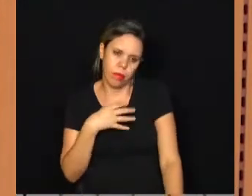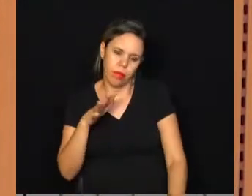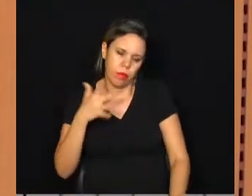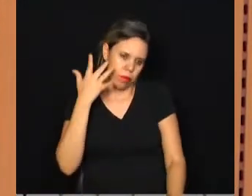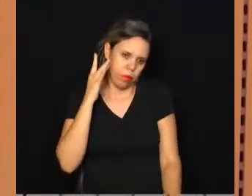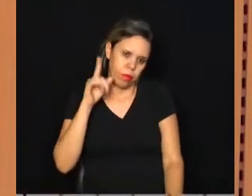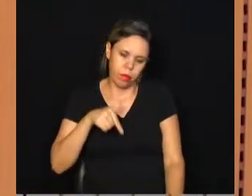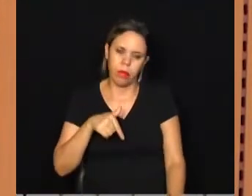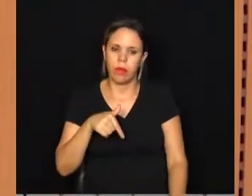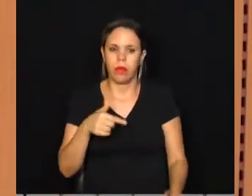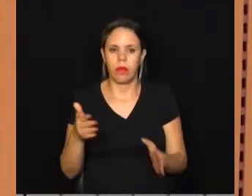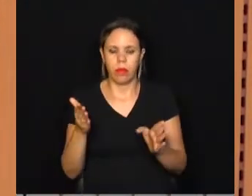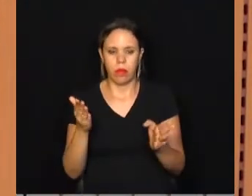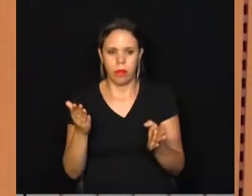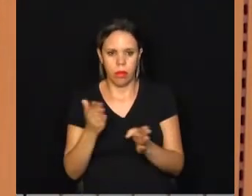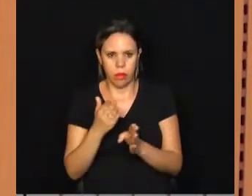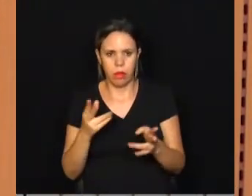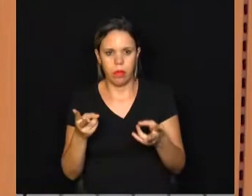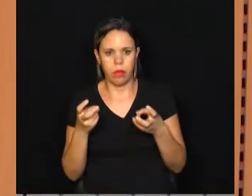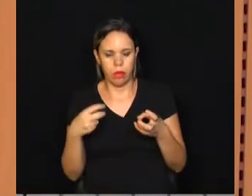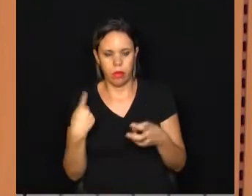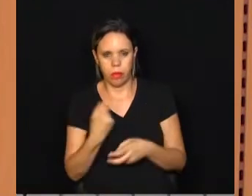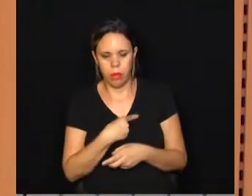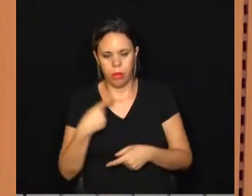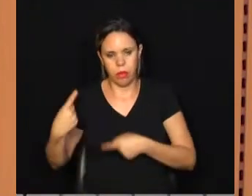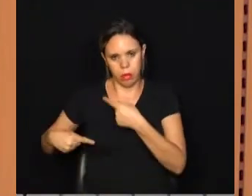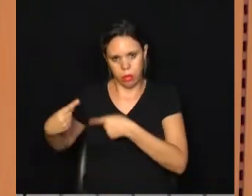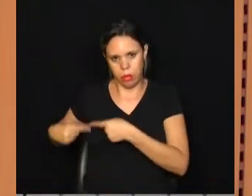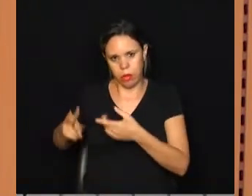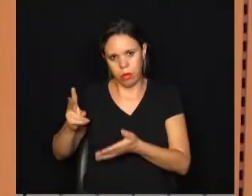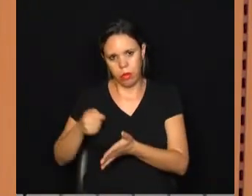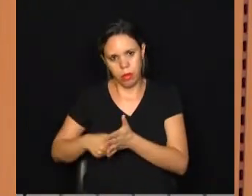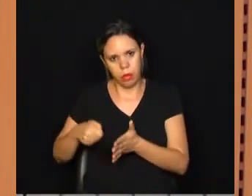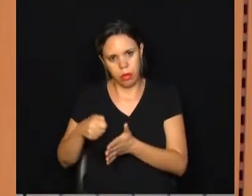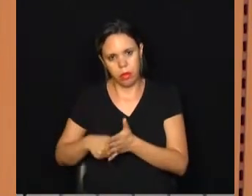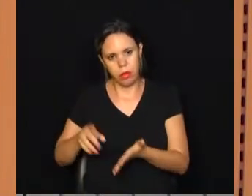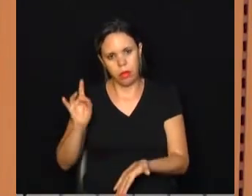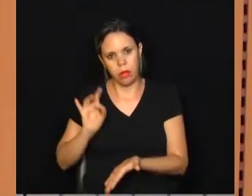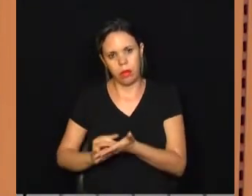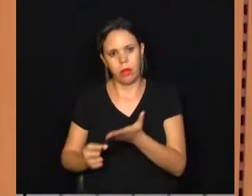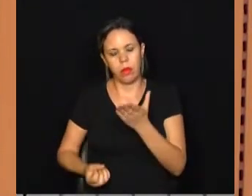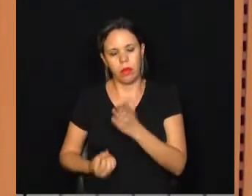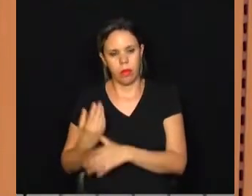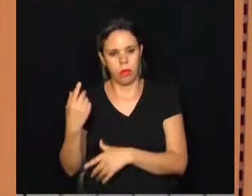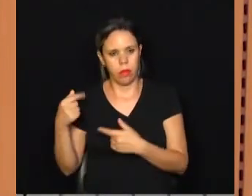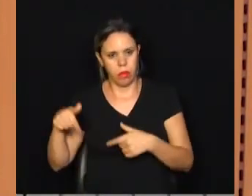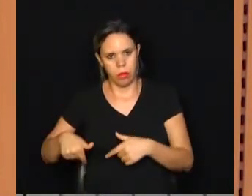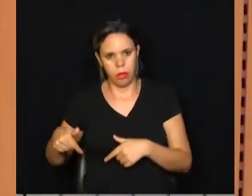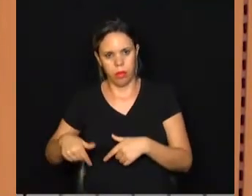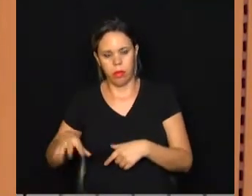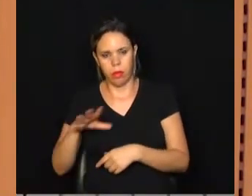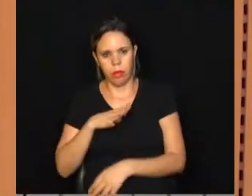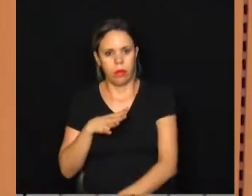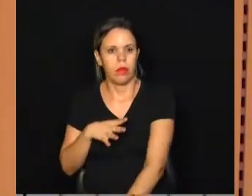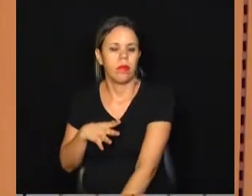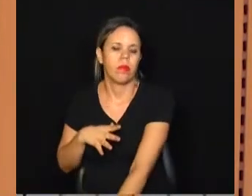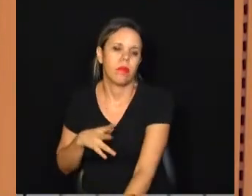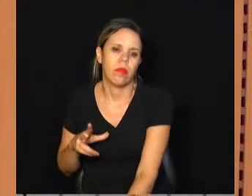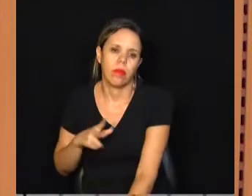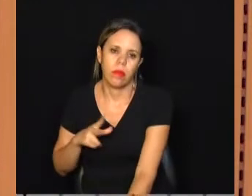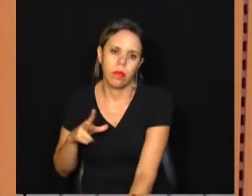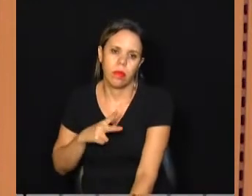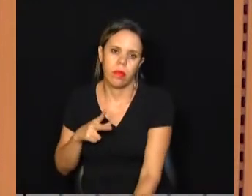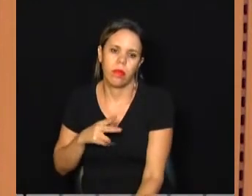essa é uma leitura que nós, politicamente, precisamos realizar aqui na nossa cidade, e em particular